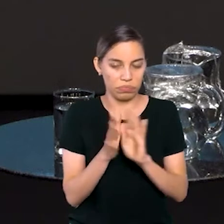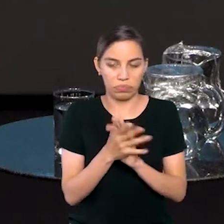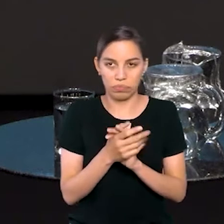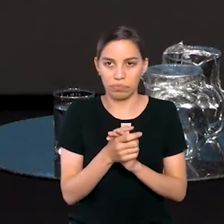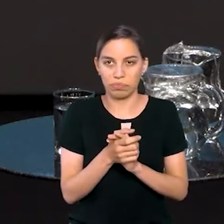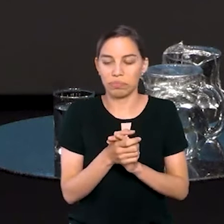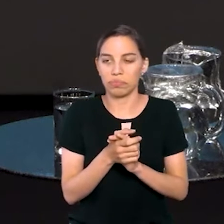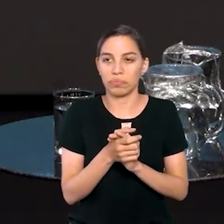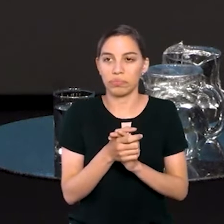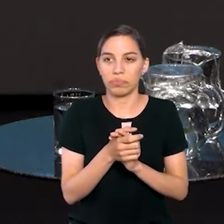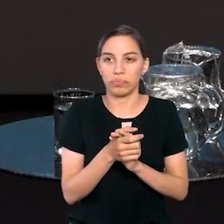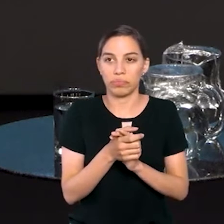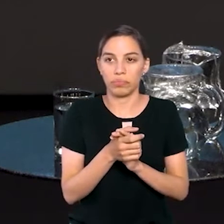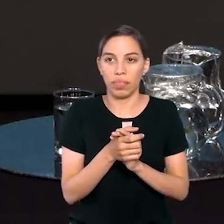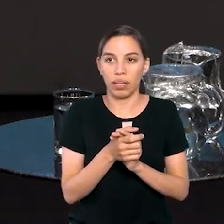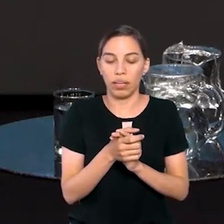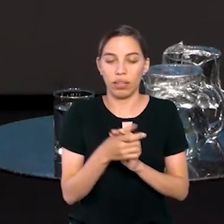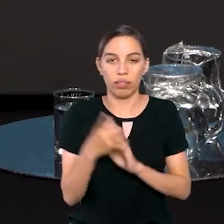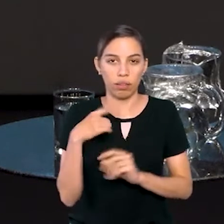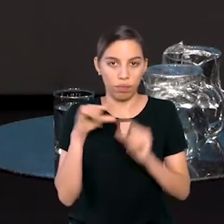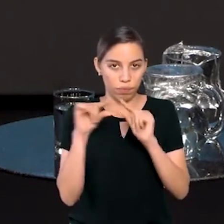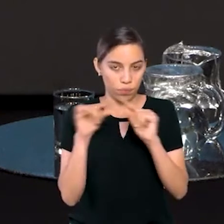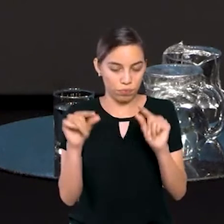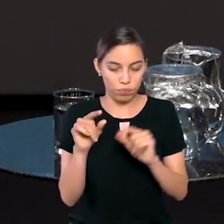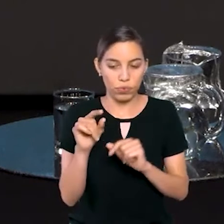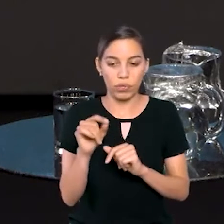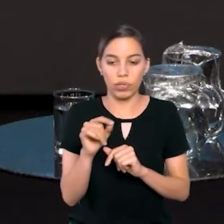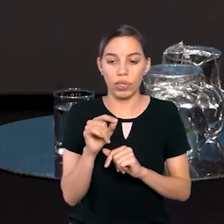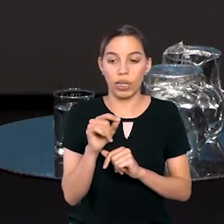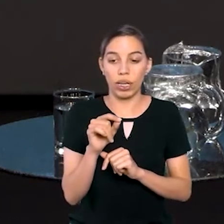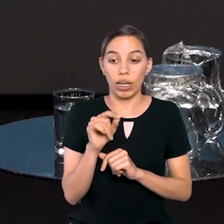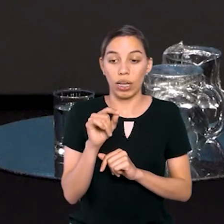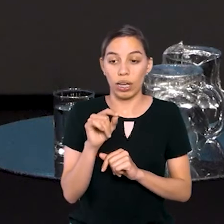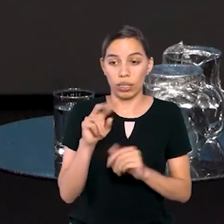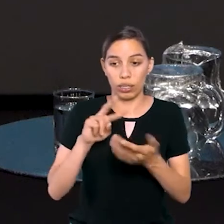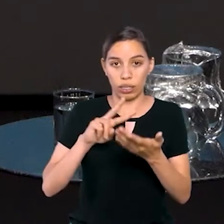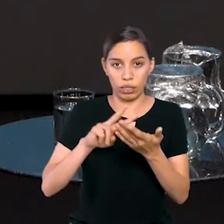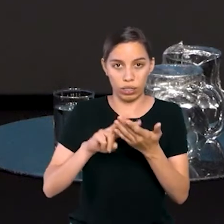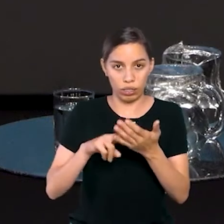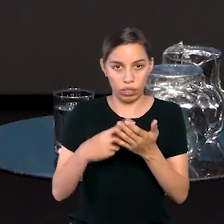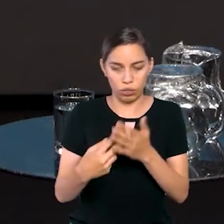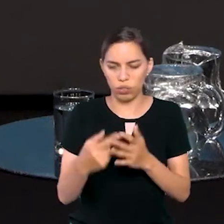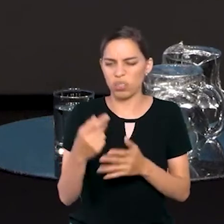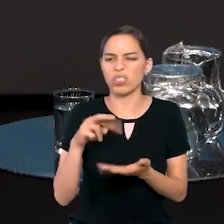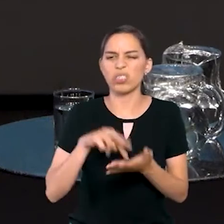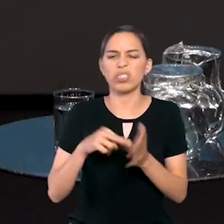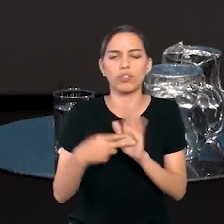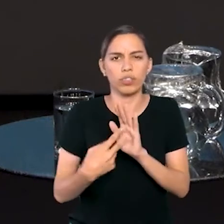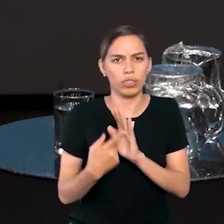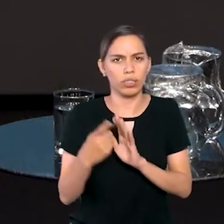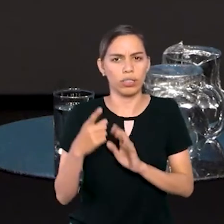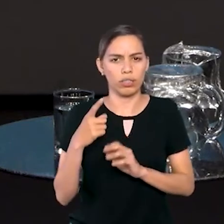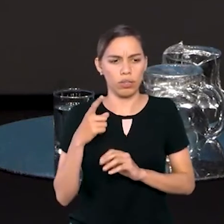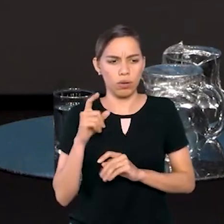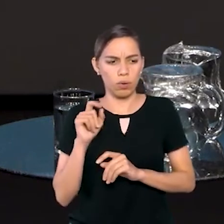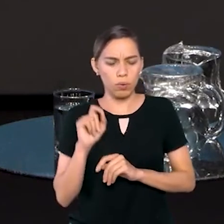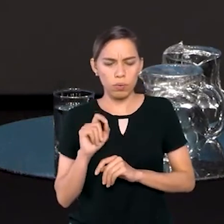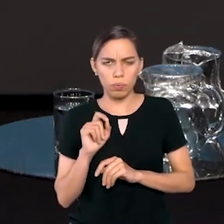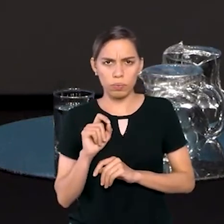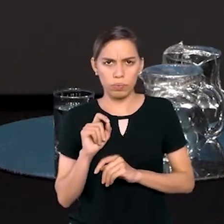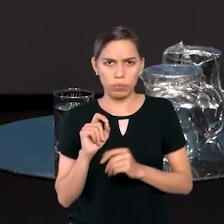sumak kausai, ele é uma extensão do rito de tirar